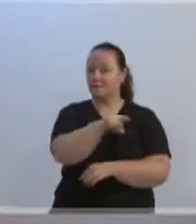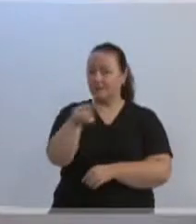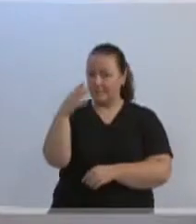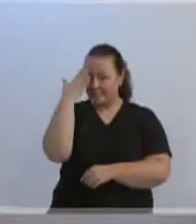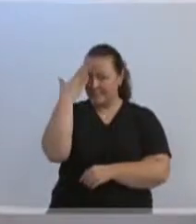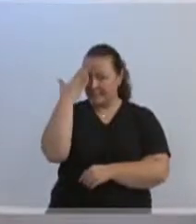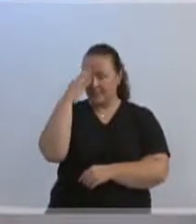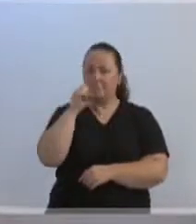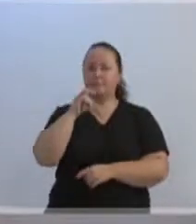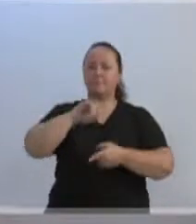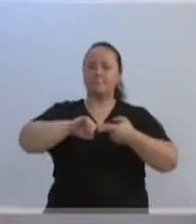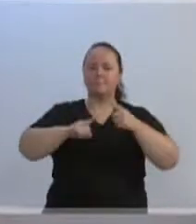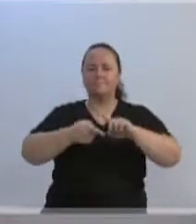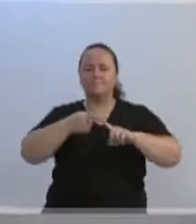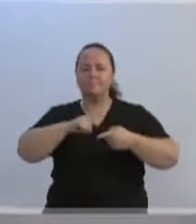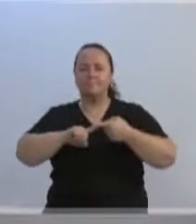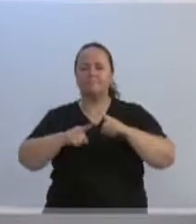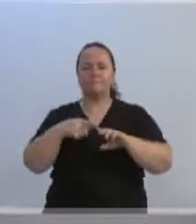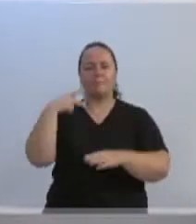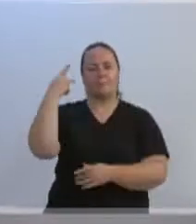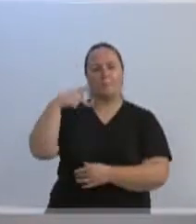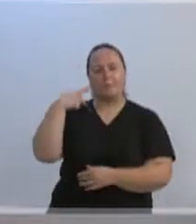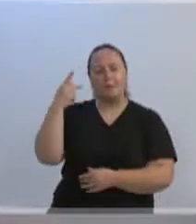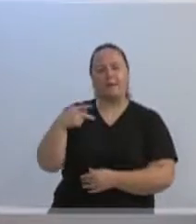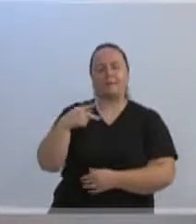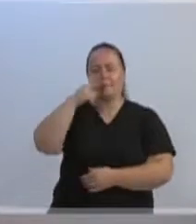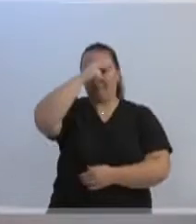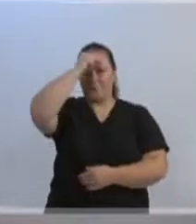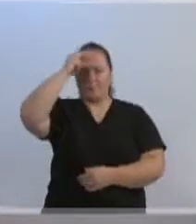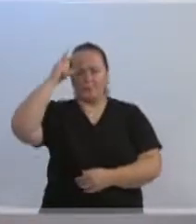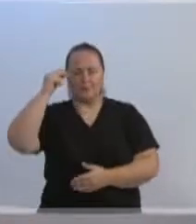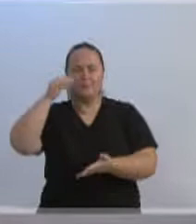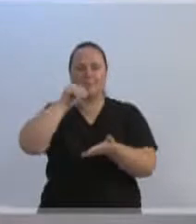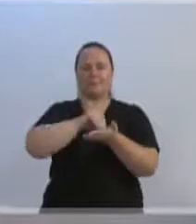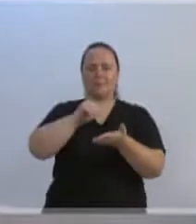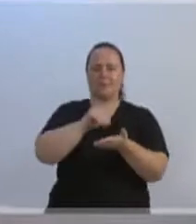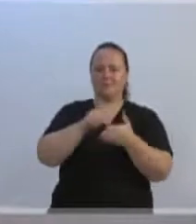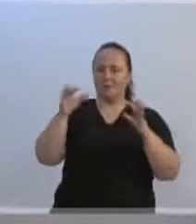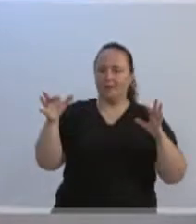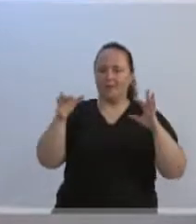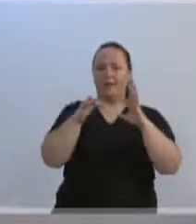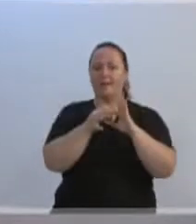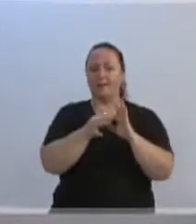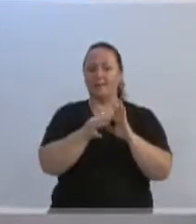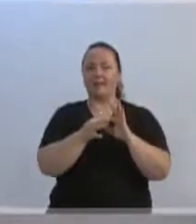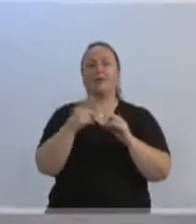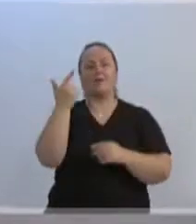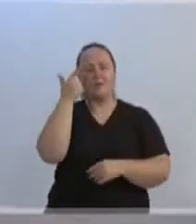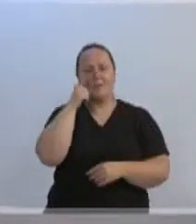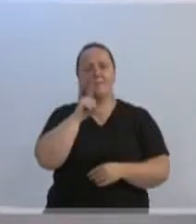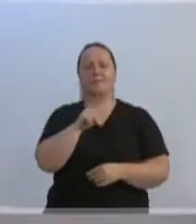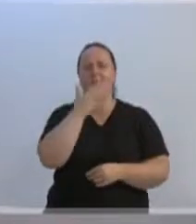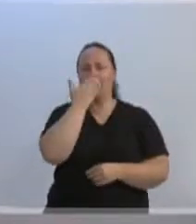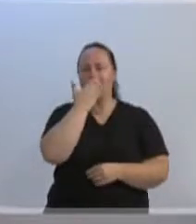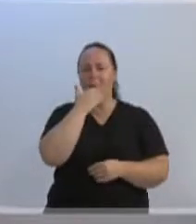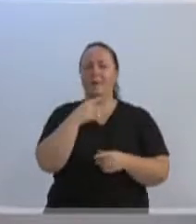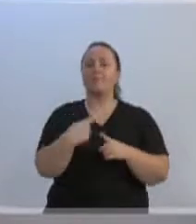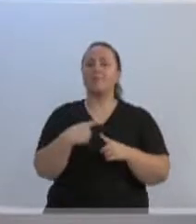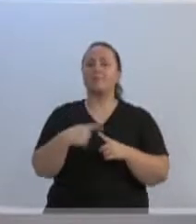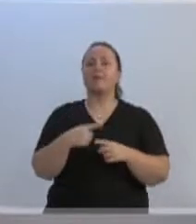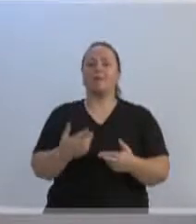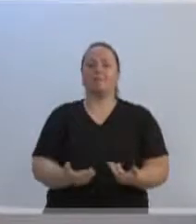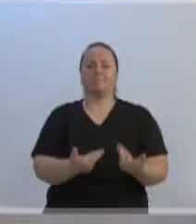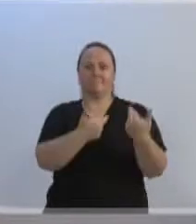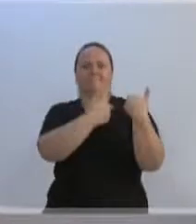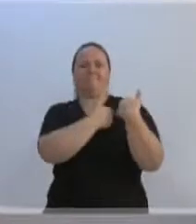faz uma articulação política com a prefeitura com a secretaria brasil com caio a gente acaba conseguindo isso porque essa também é uma das